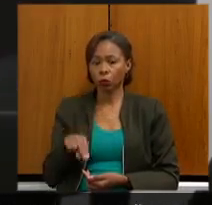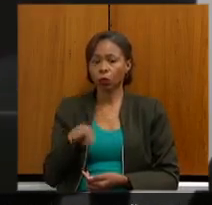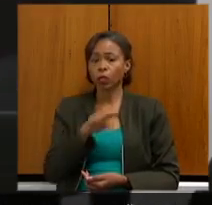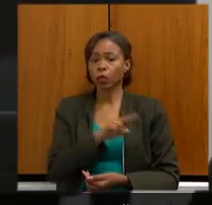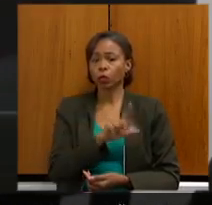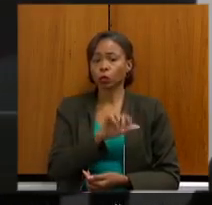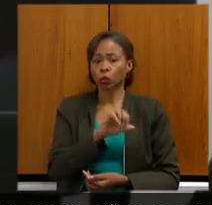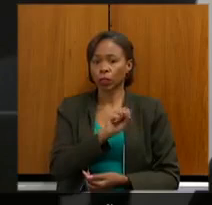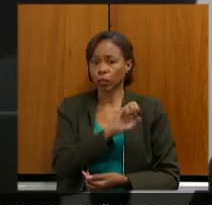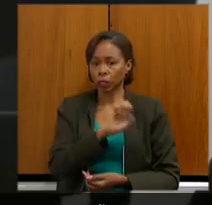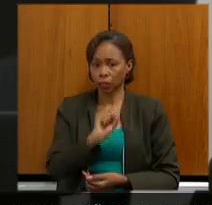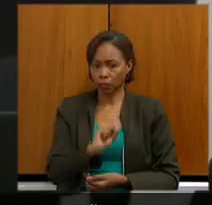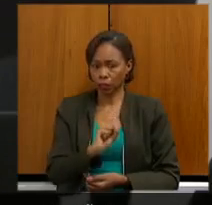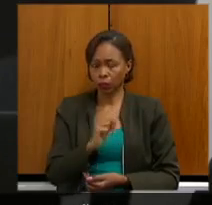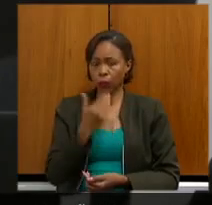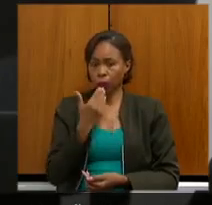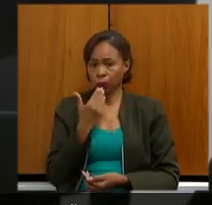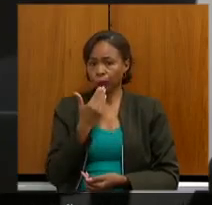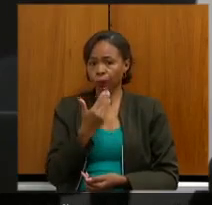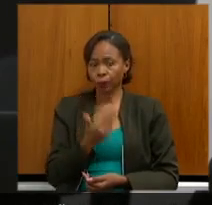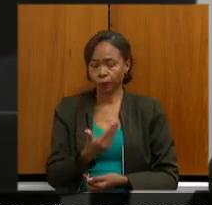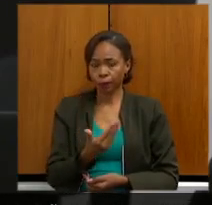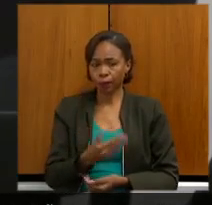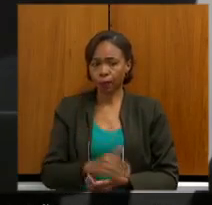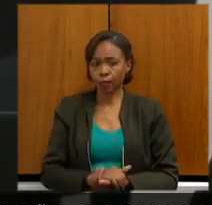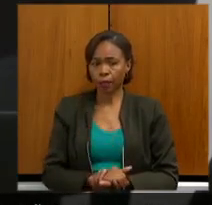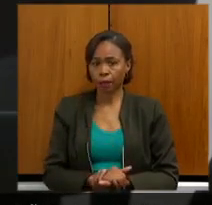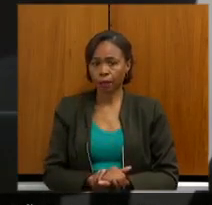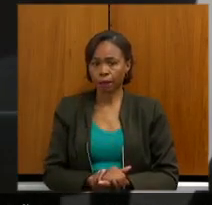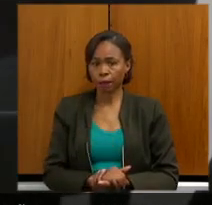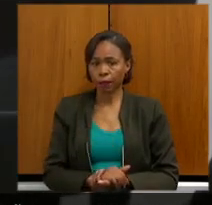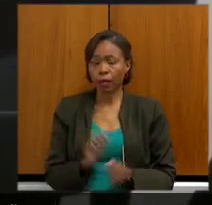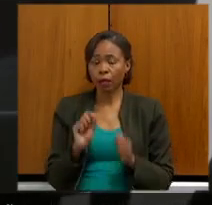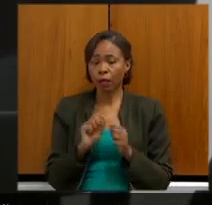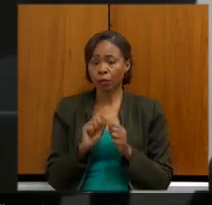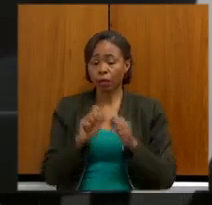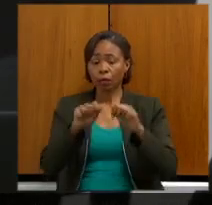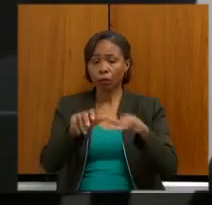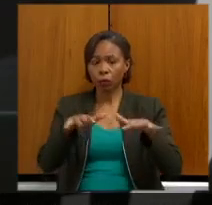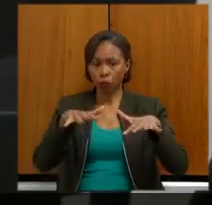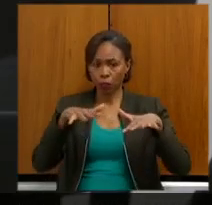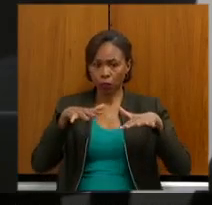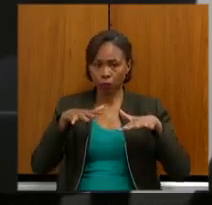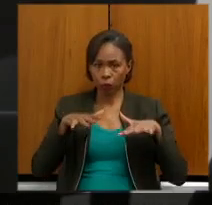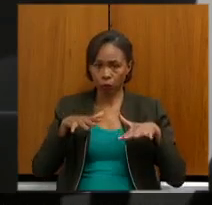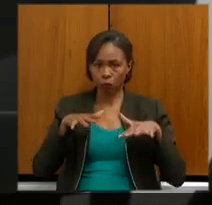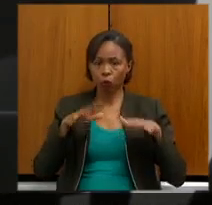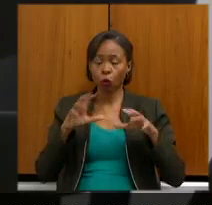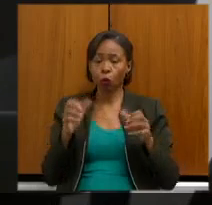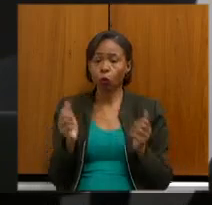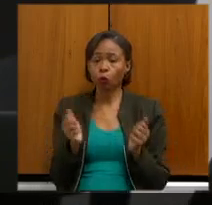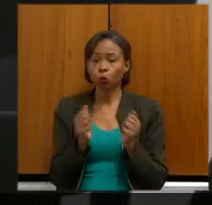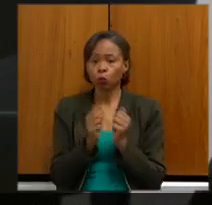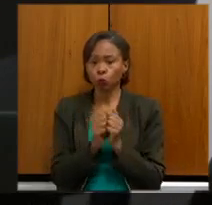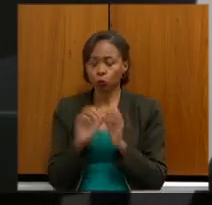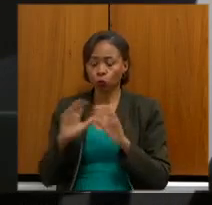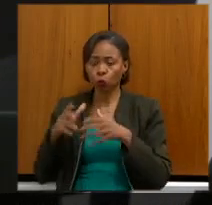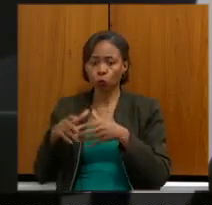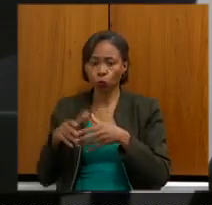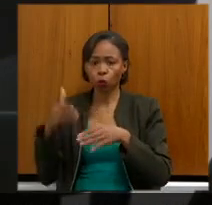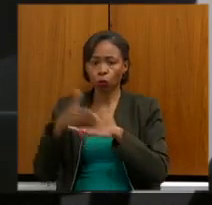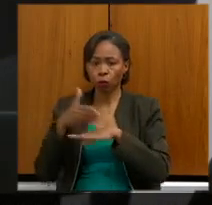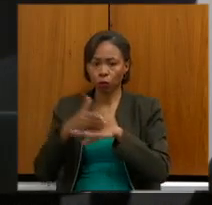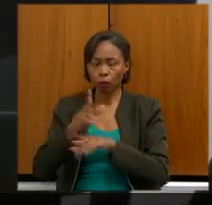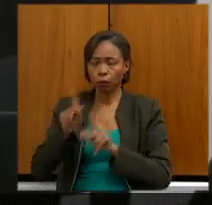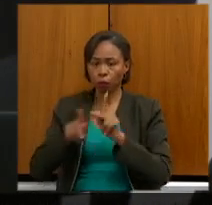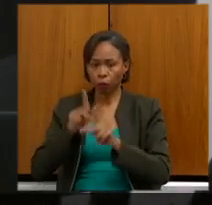Gomes Olá seja realizada audiência pública conjunta com a comissão de